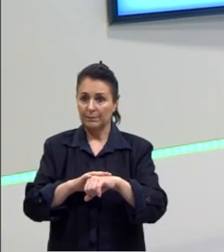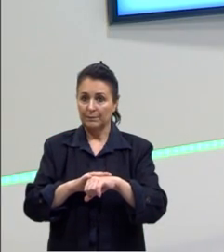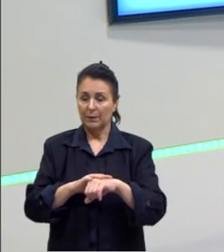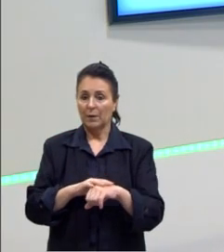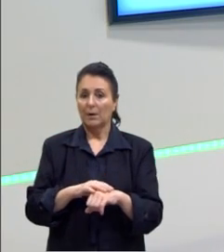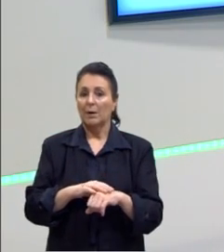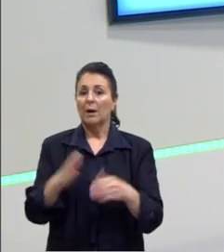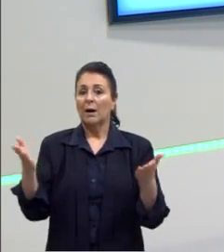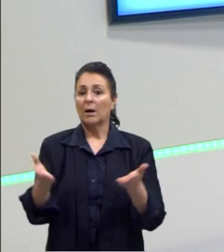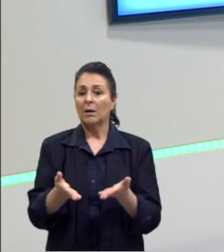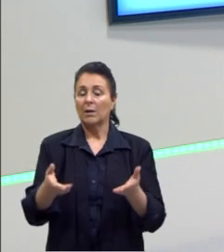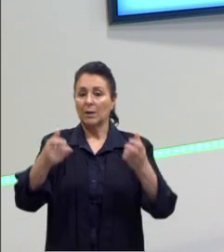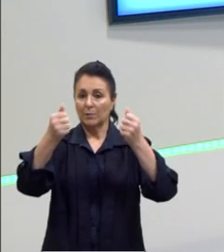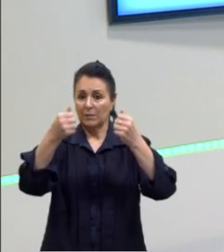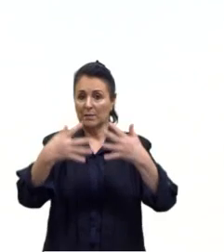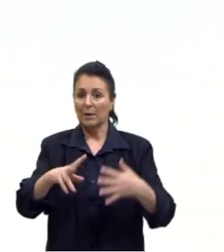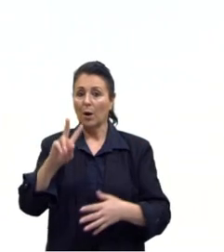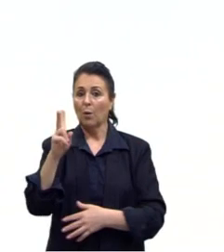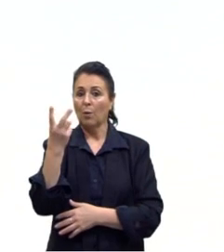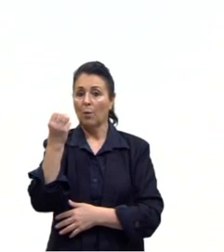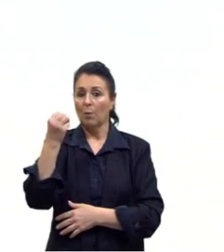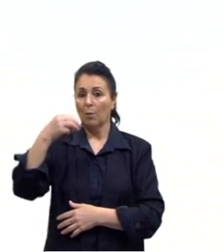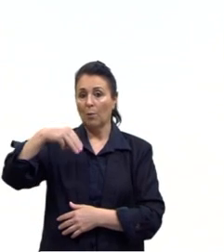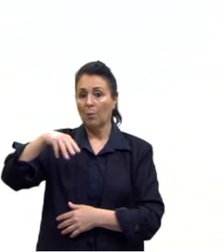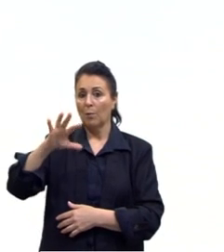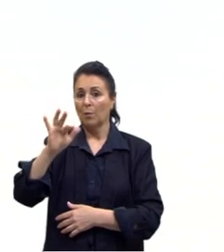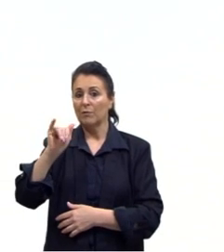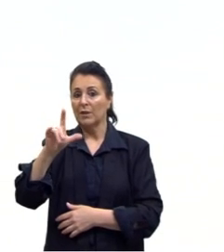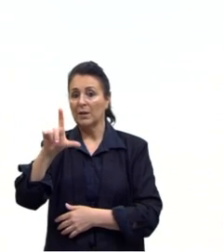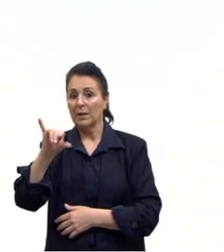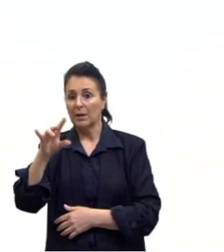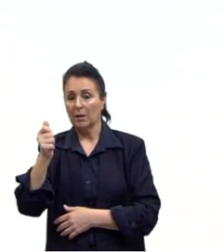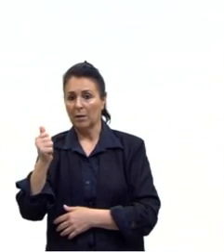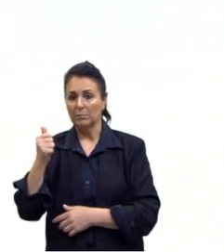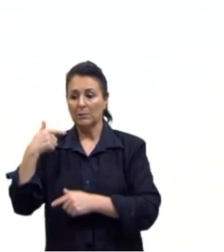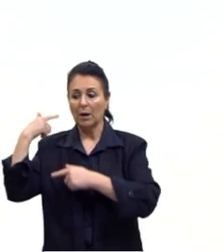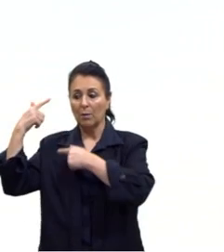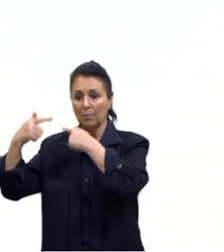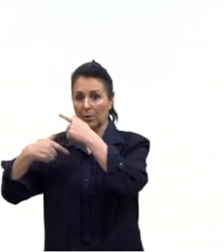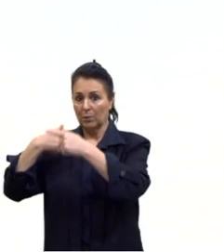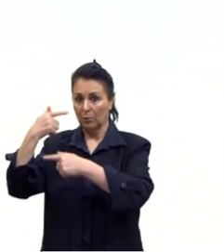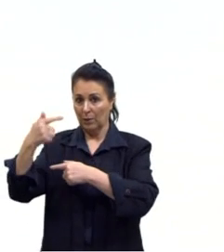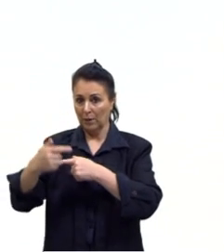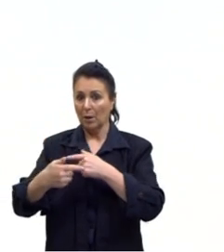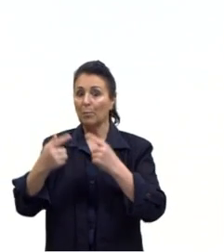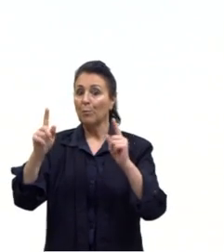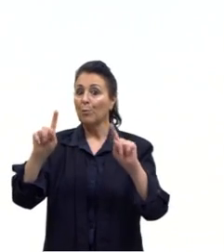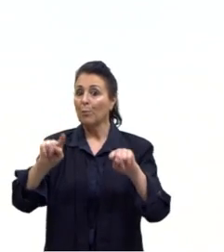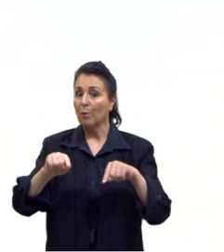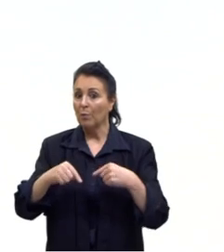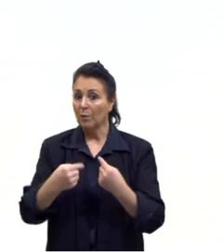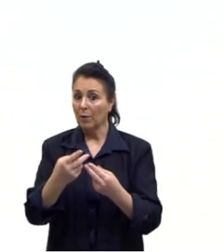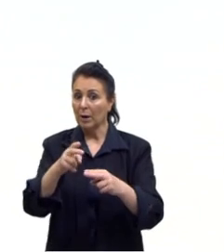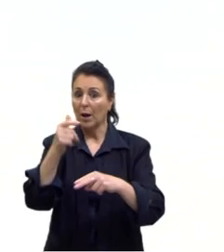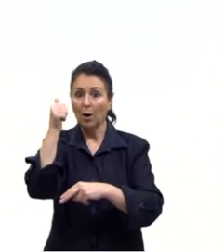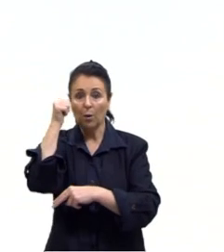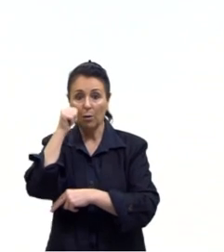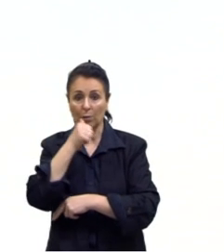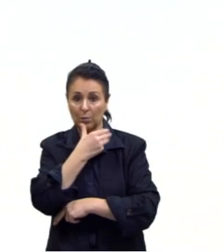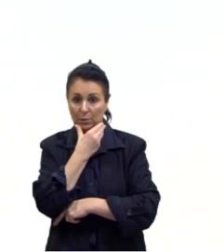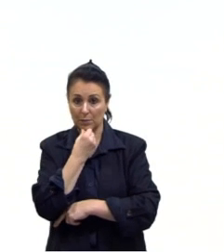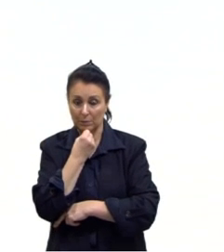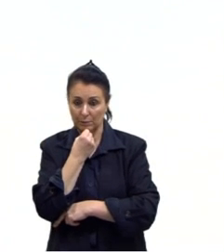e vamos falar um pouquinho de hemofilia né que é uma herança ligada ao sexo bom então ele está